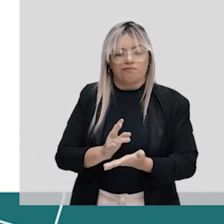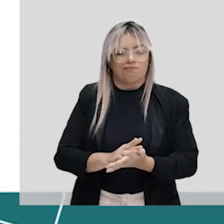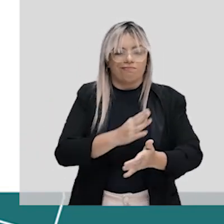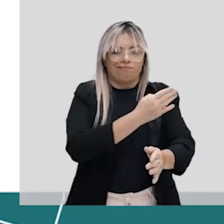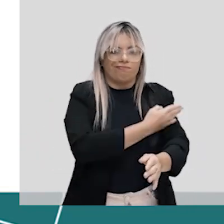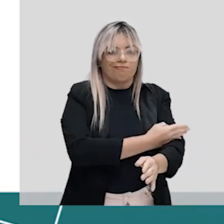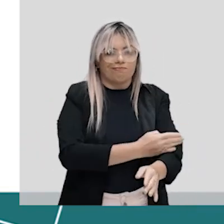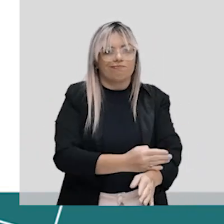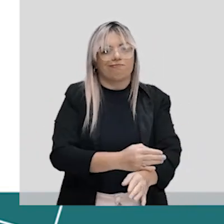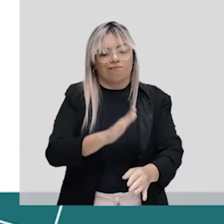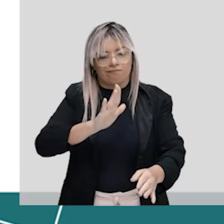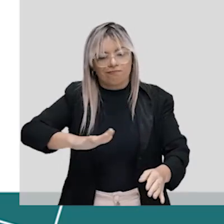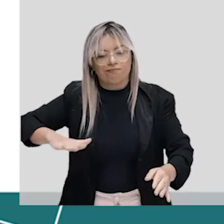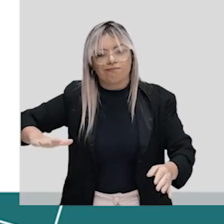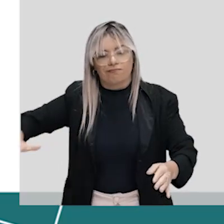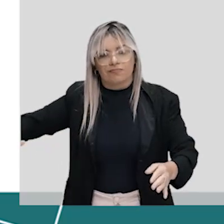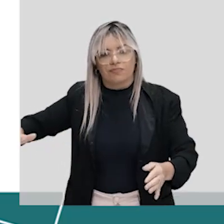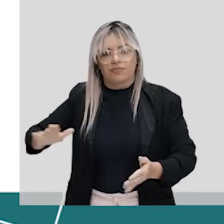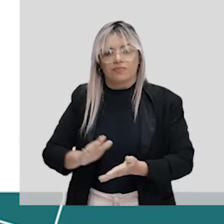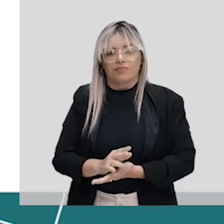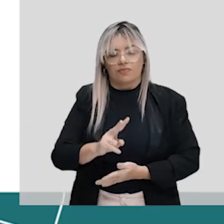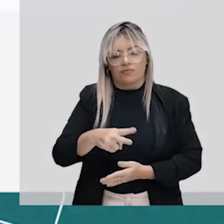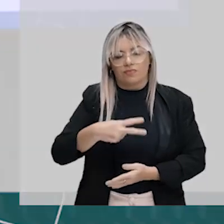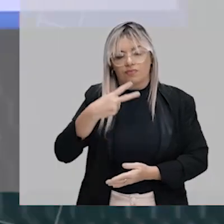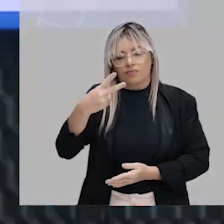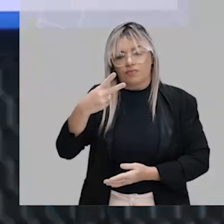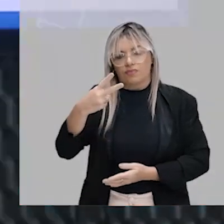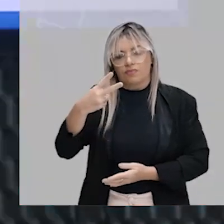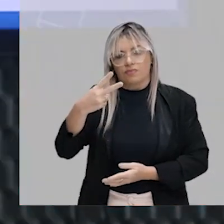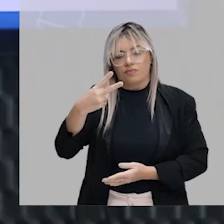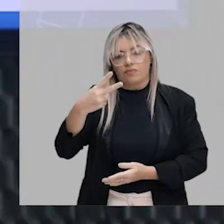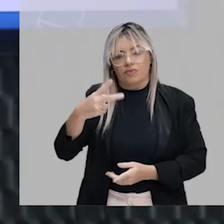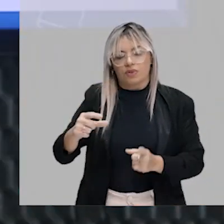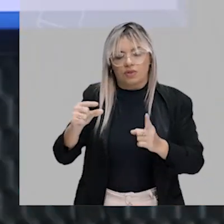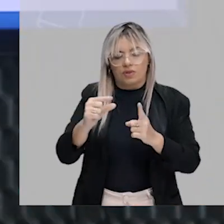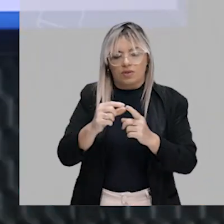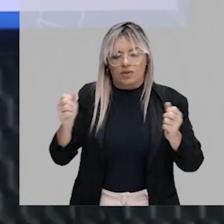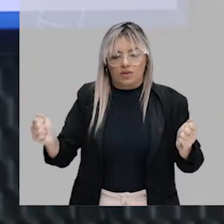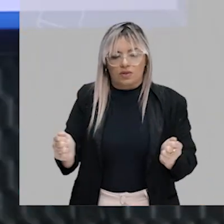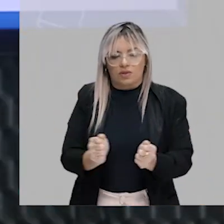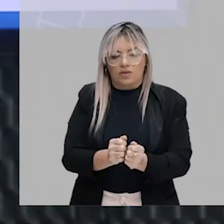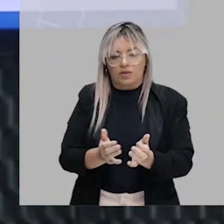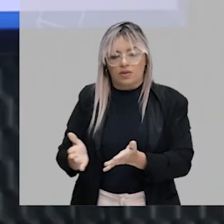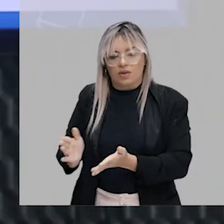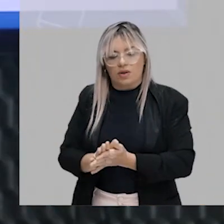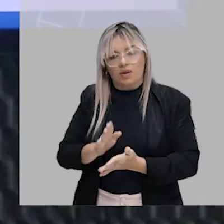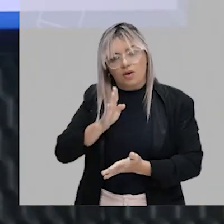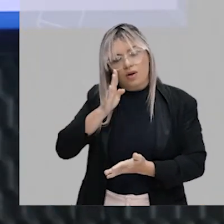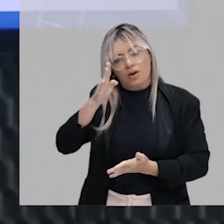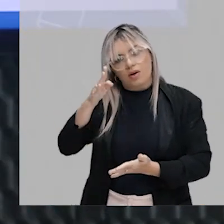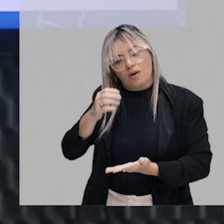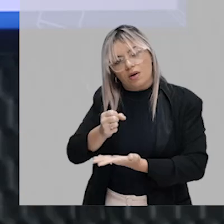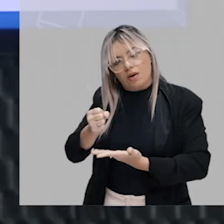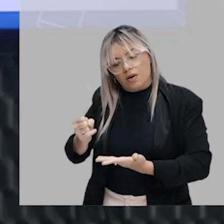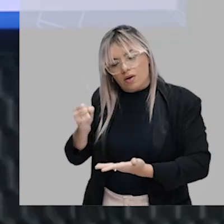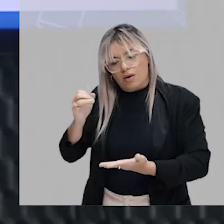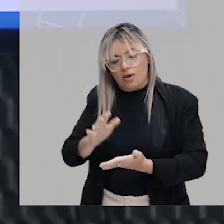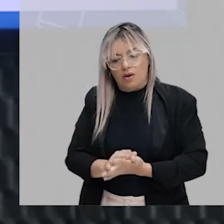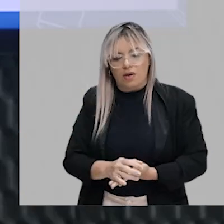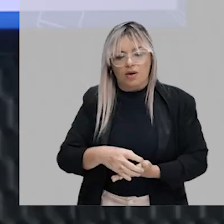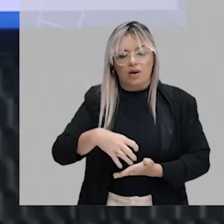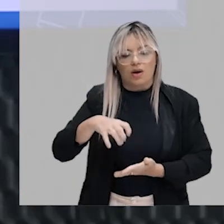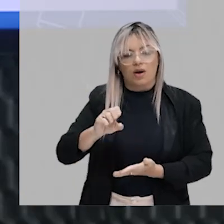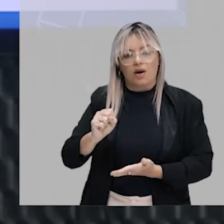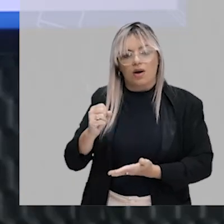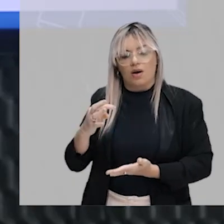criança. Tu já está acostumado a ver essas duas palavras juntas, né? Porque ele fala que o princípio estático da sociedade, ou seja, a característica